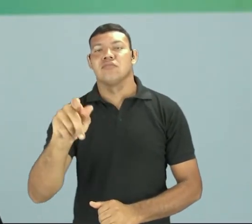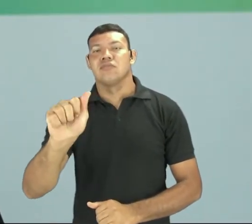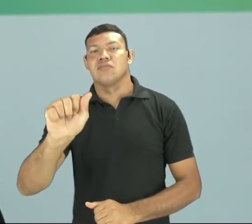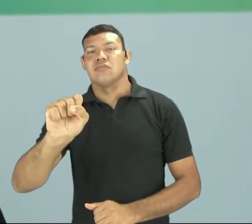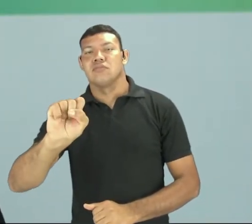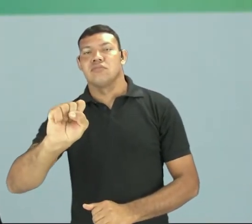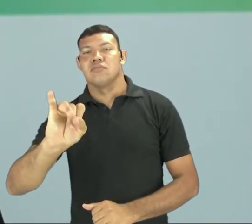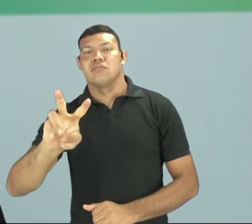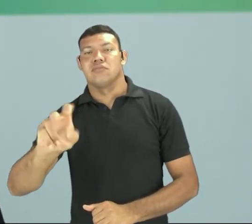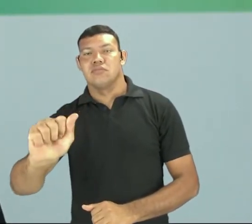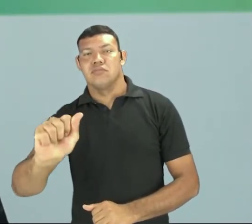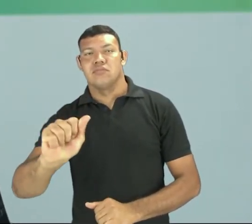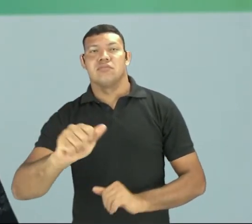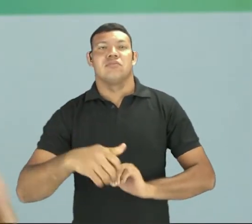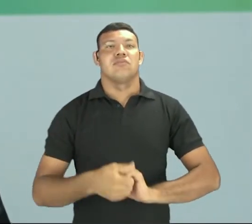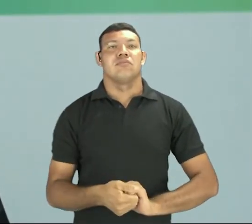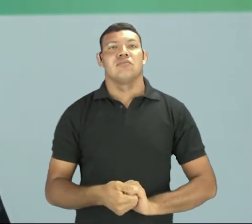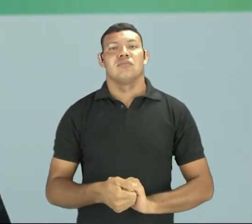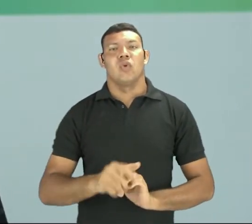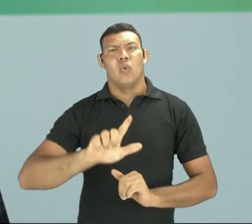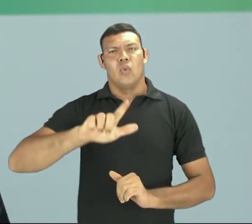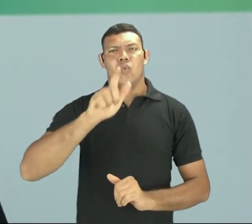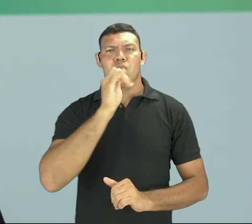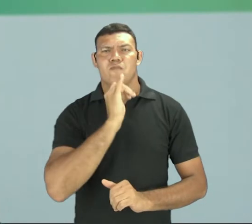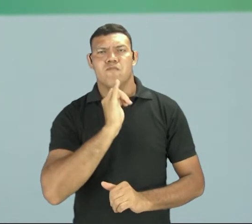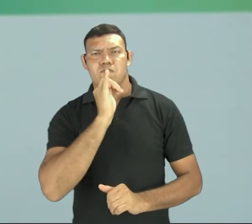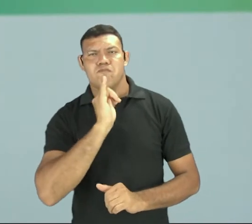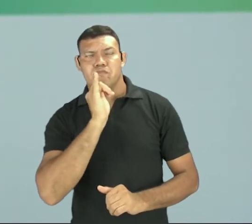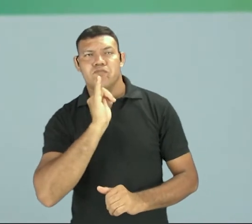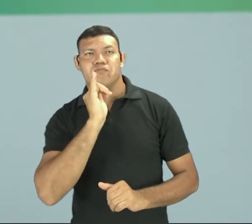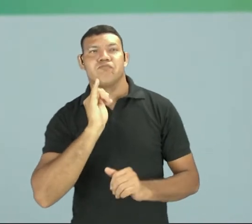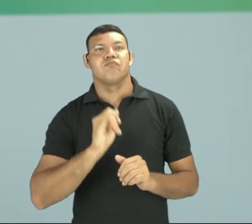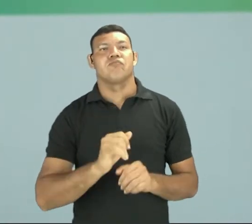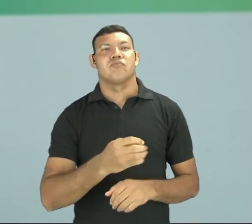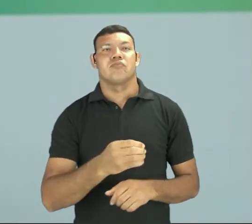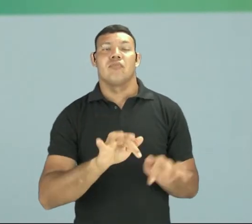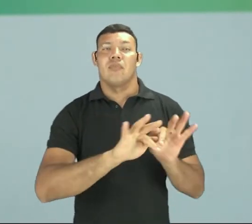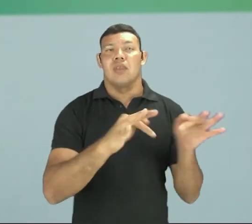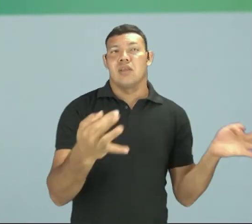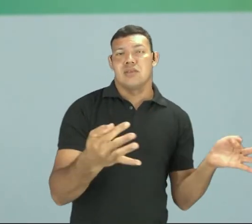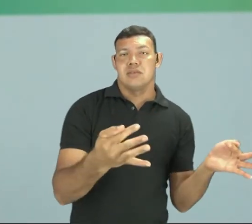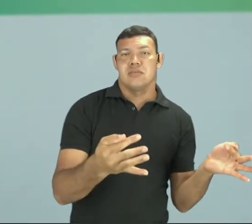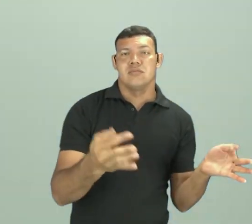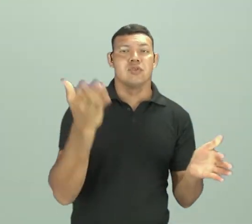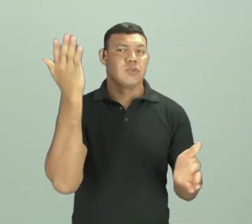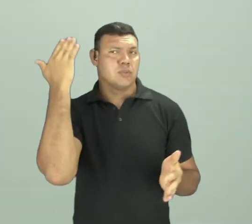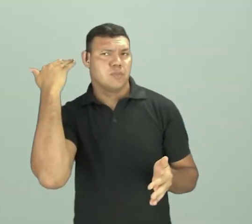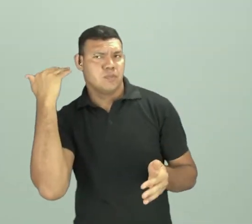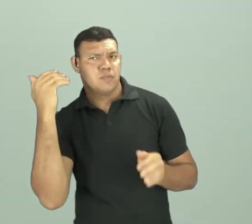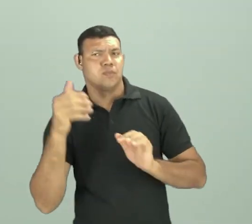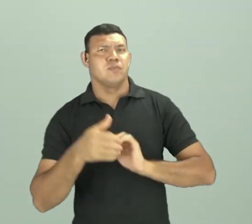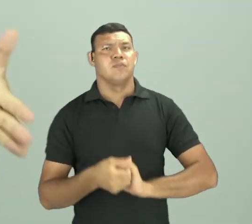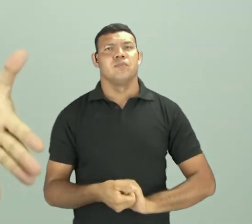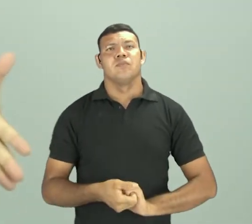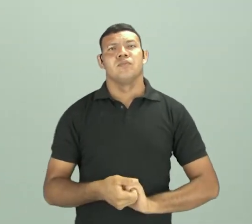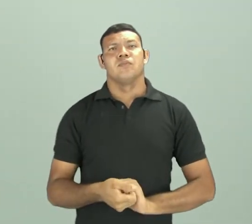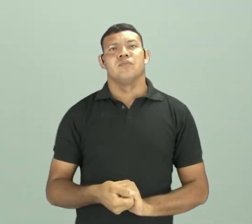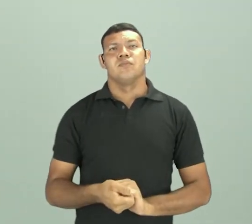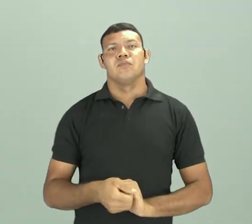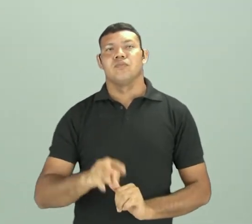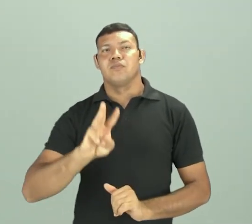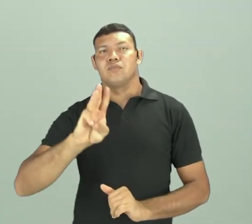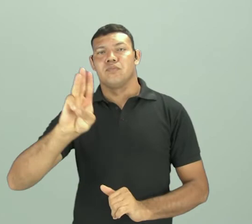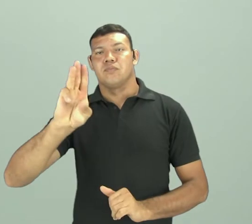example using now simple past. Um outro exemplo usando simple past, o passado simples. Nós vamos utilizar was